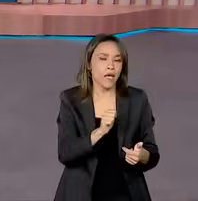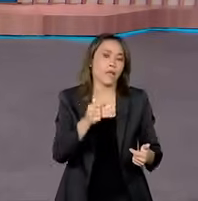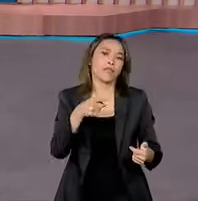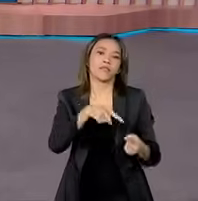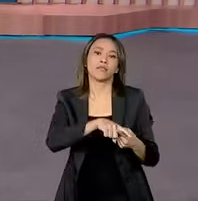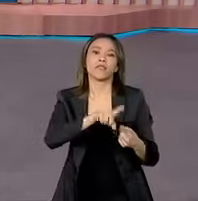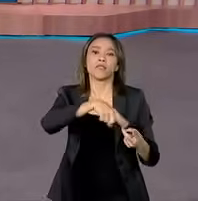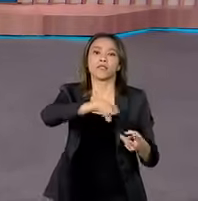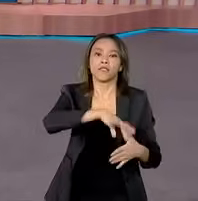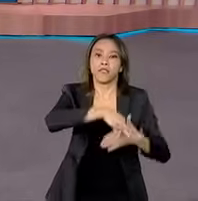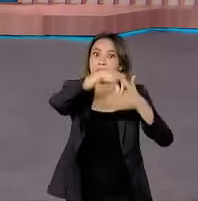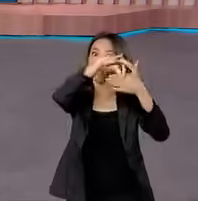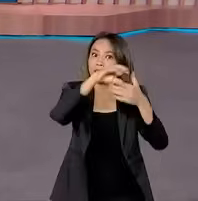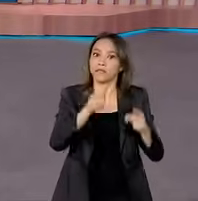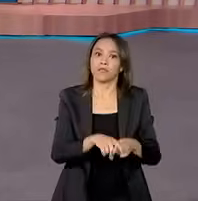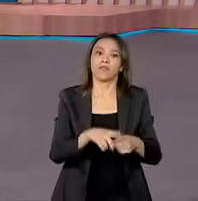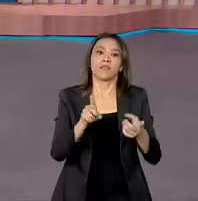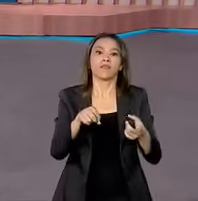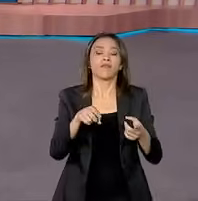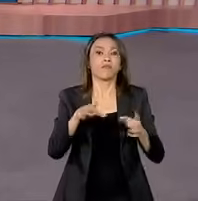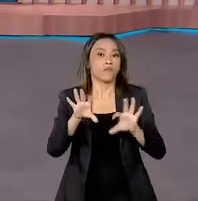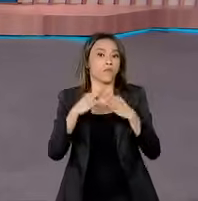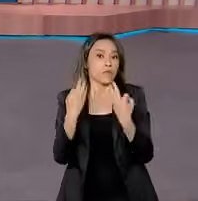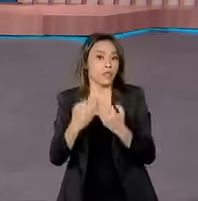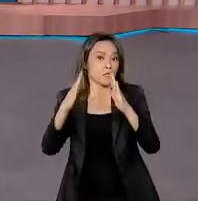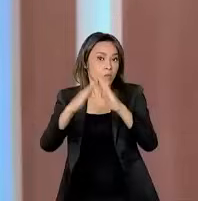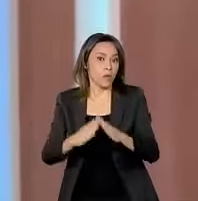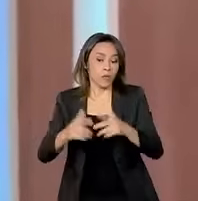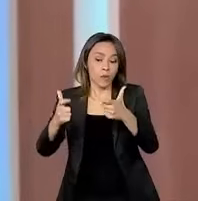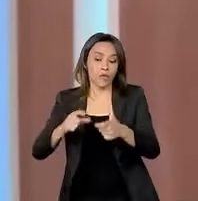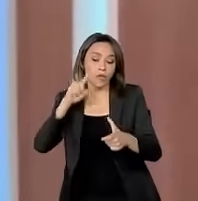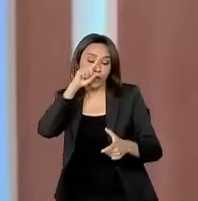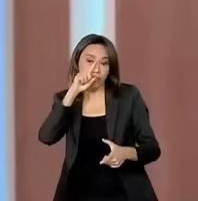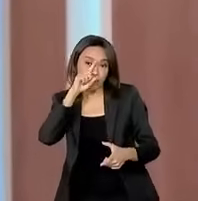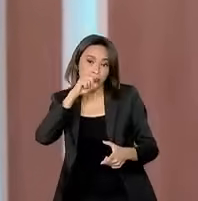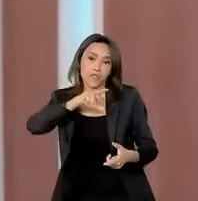família, famílias de áreas de risco, entre outros. E eu vou agora conversar.